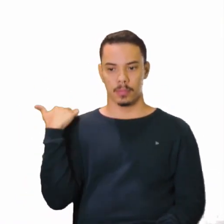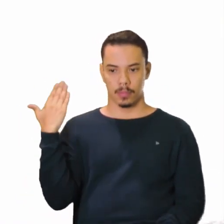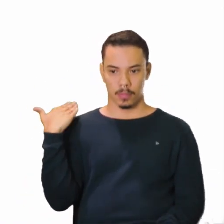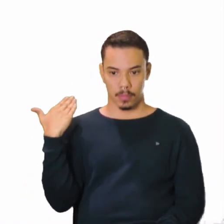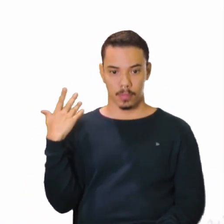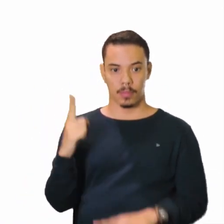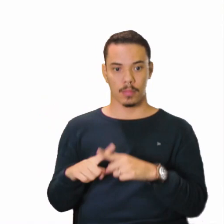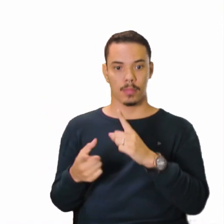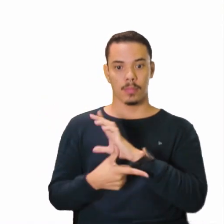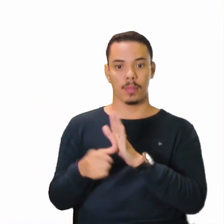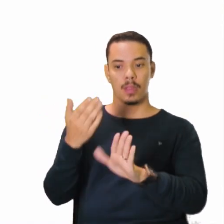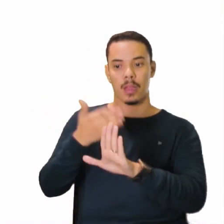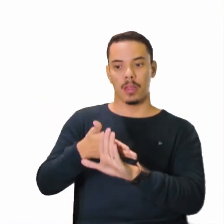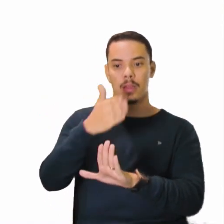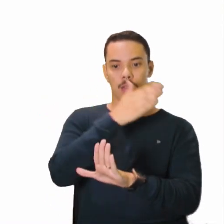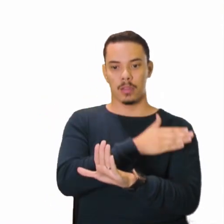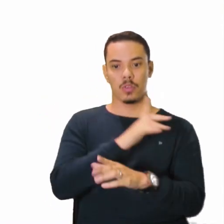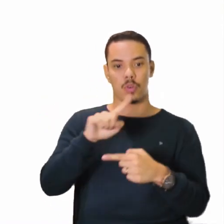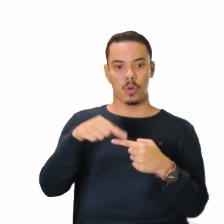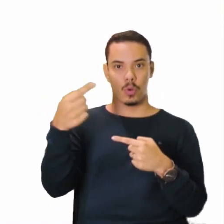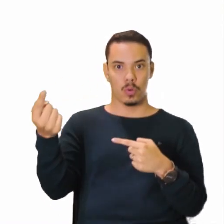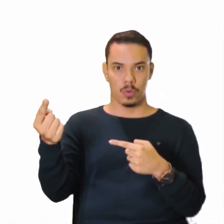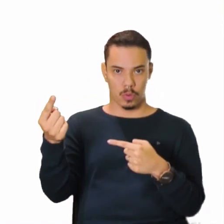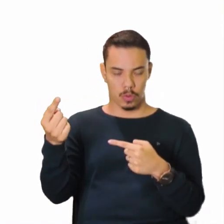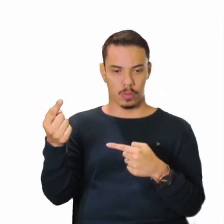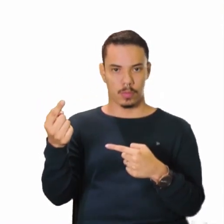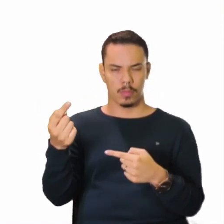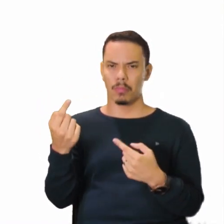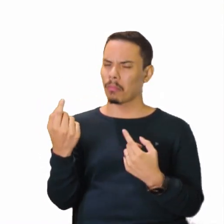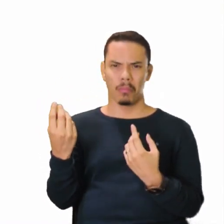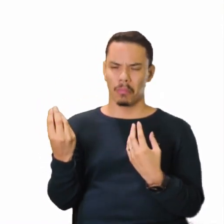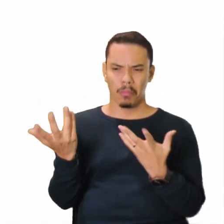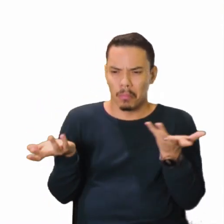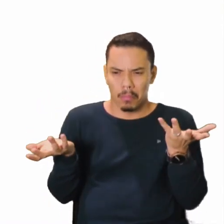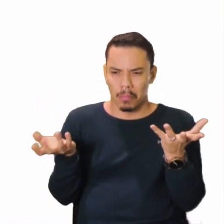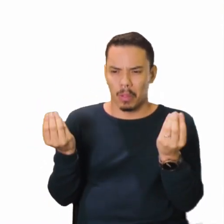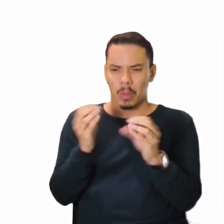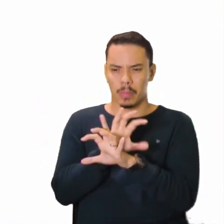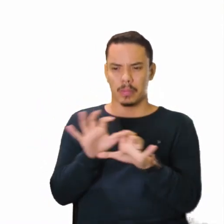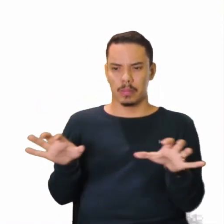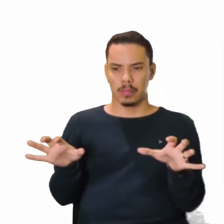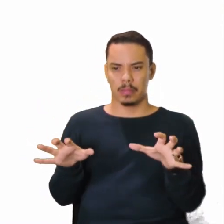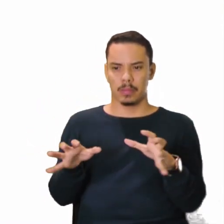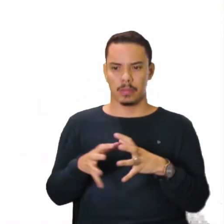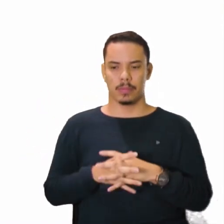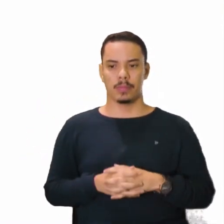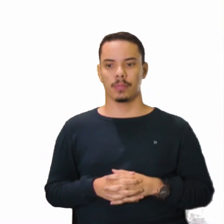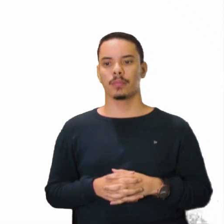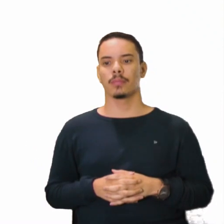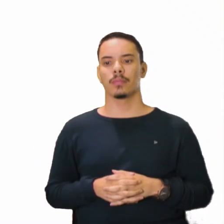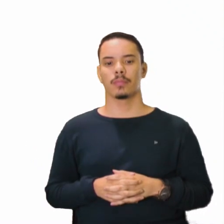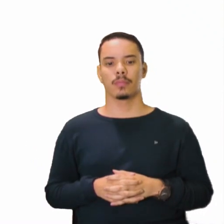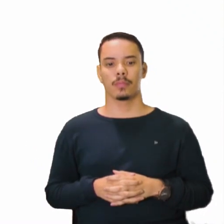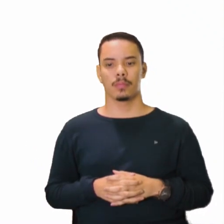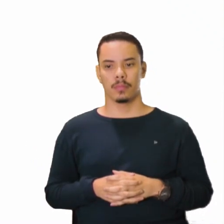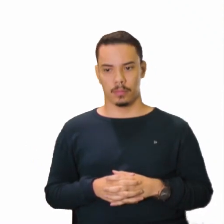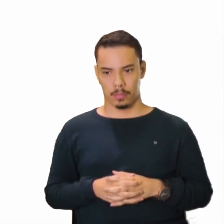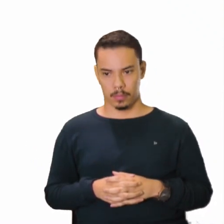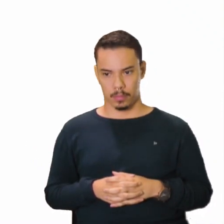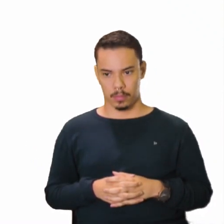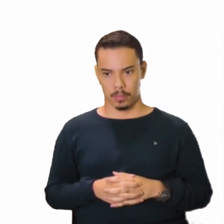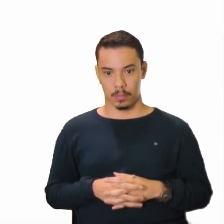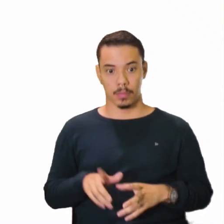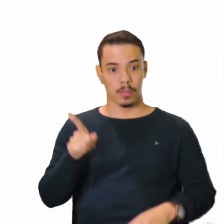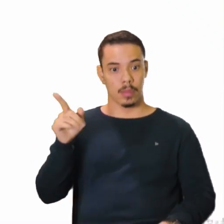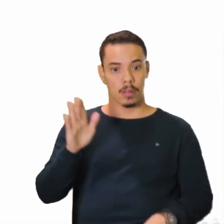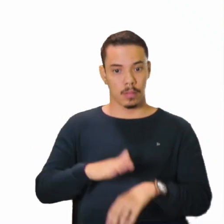passado anterior a outro passado. Como assim, né? Vamos lá. Paranhos seguia as